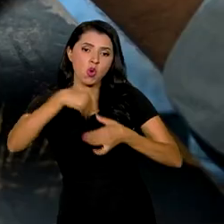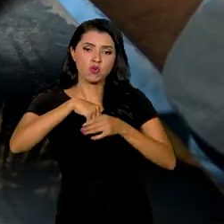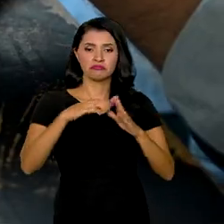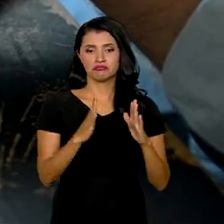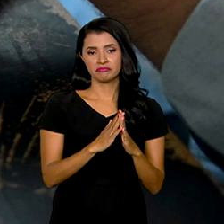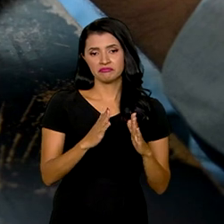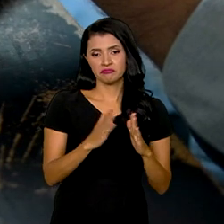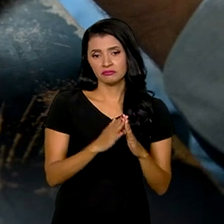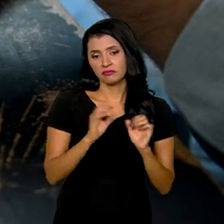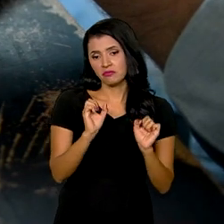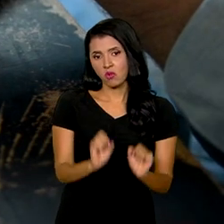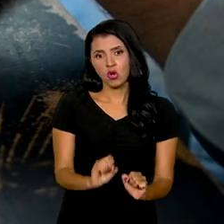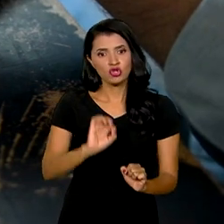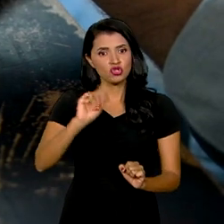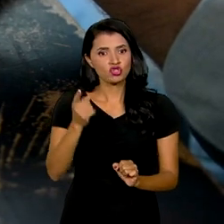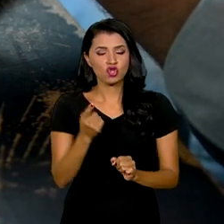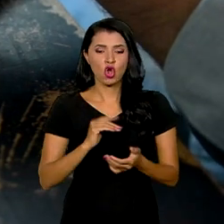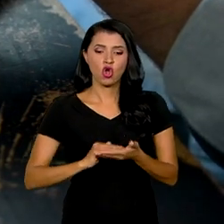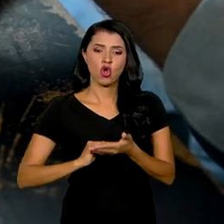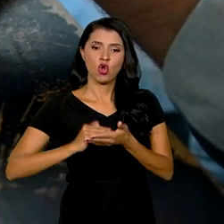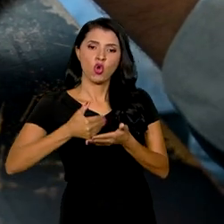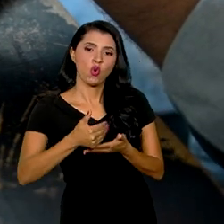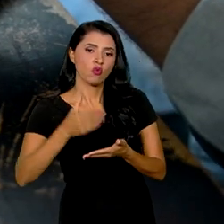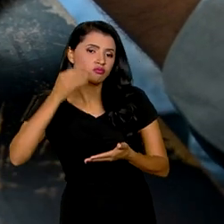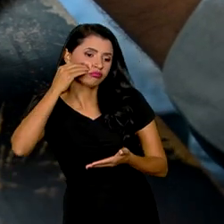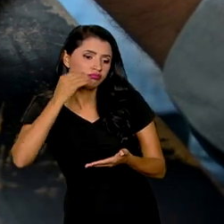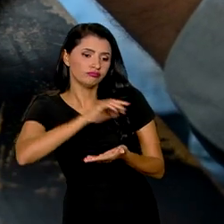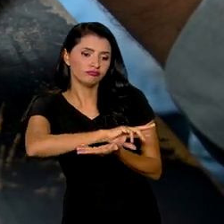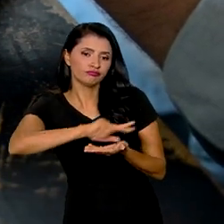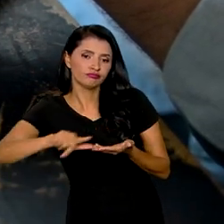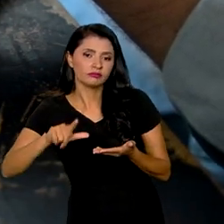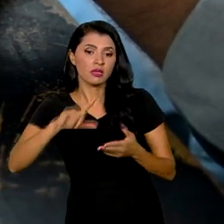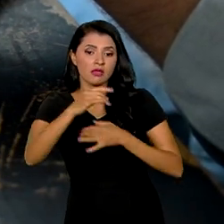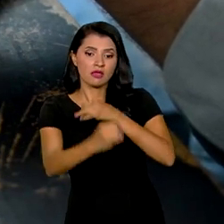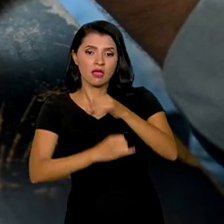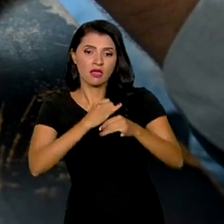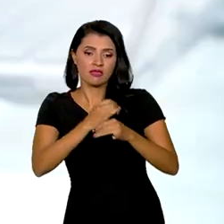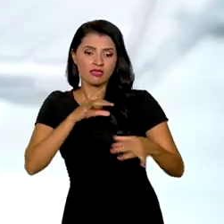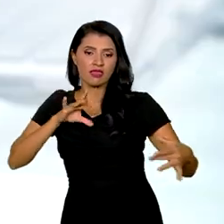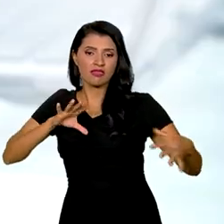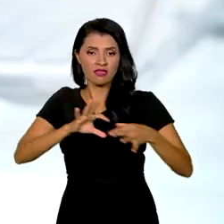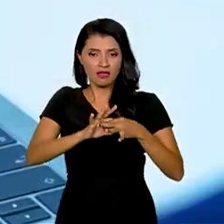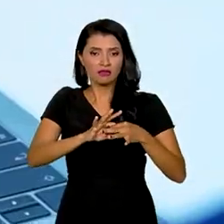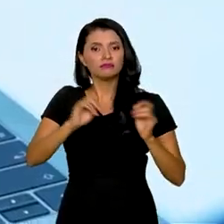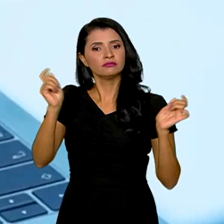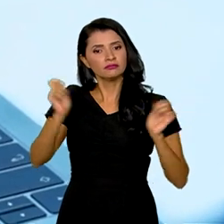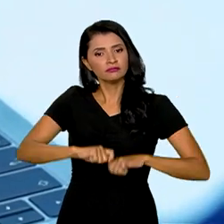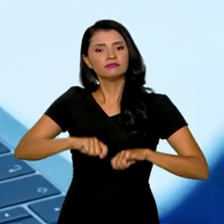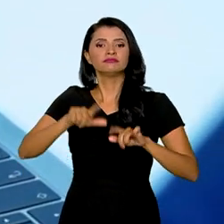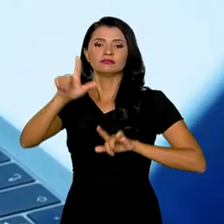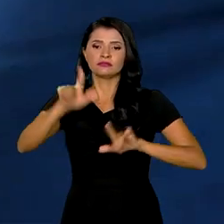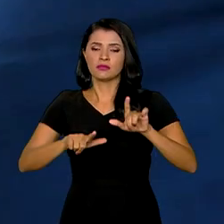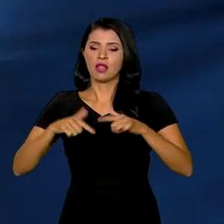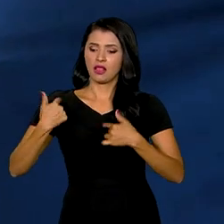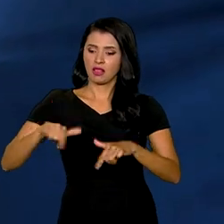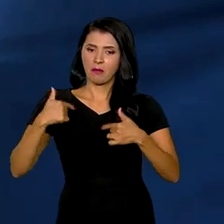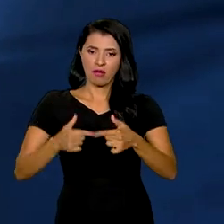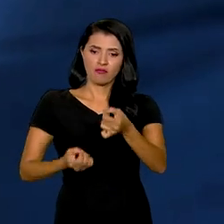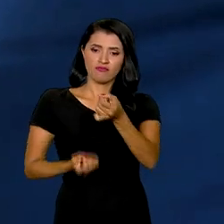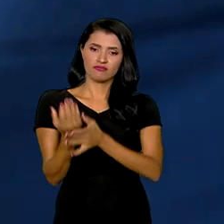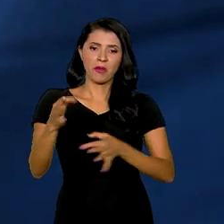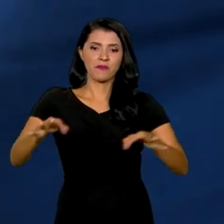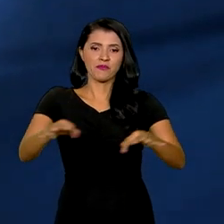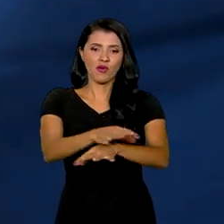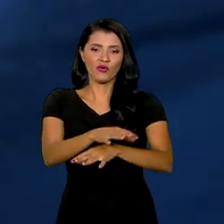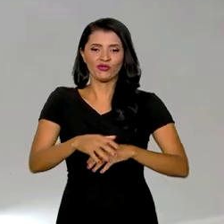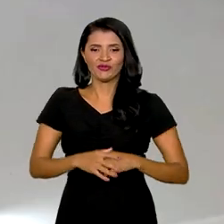casa. Basta um equipamento de tecnologia e conexão com a internet que o teletrabalho está instalado.